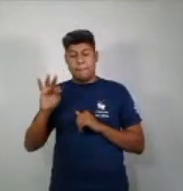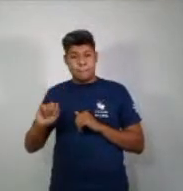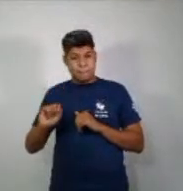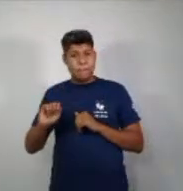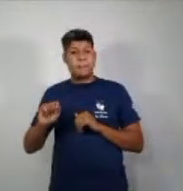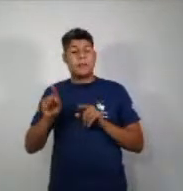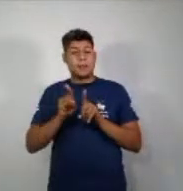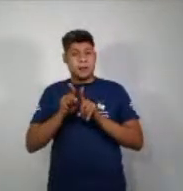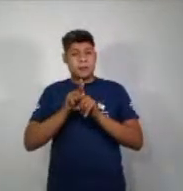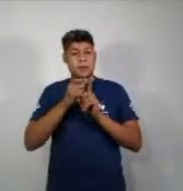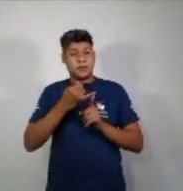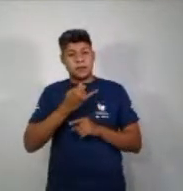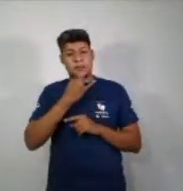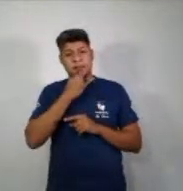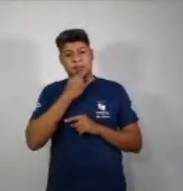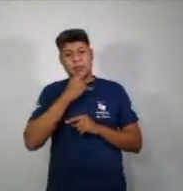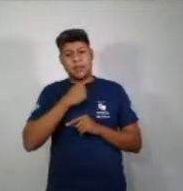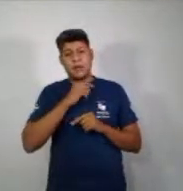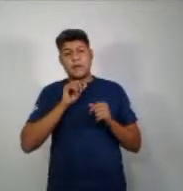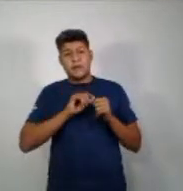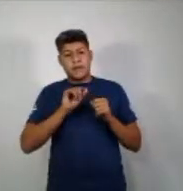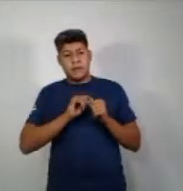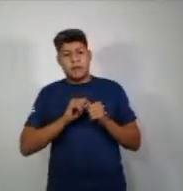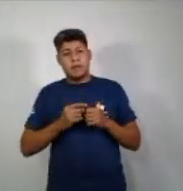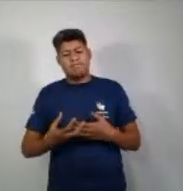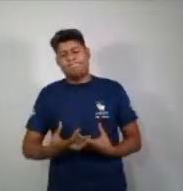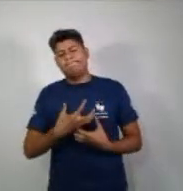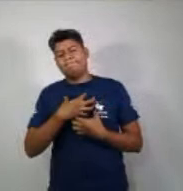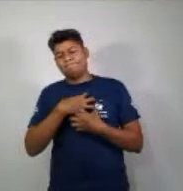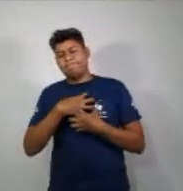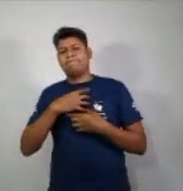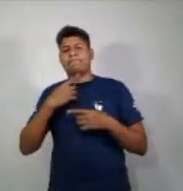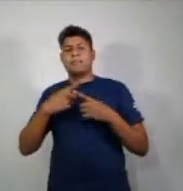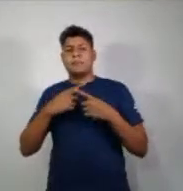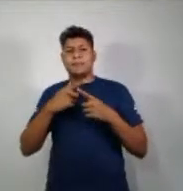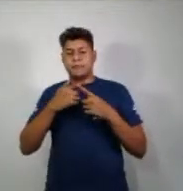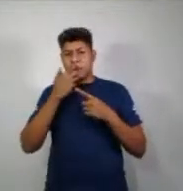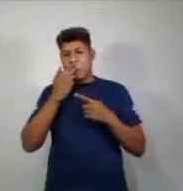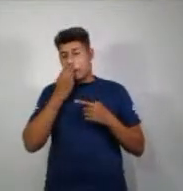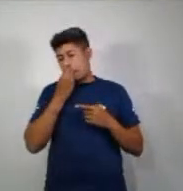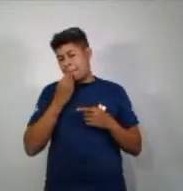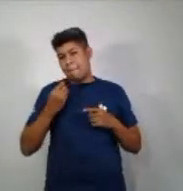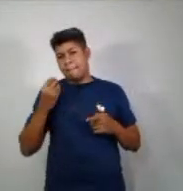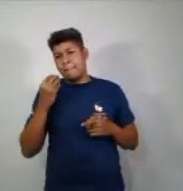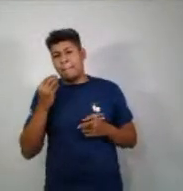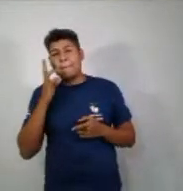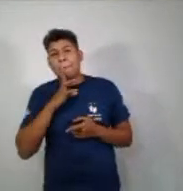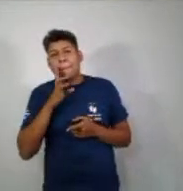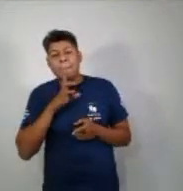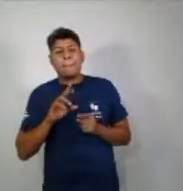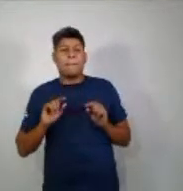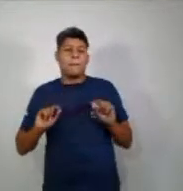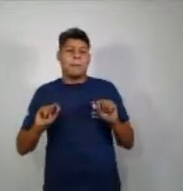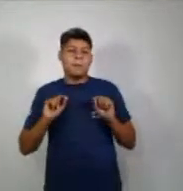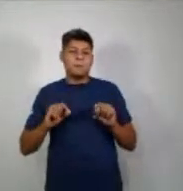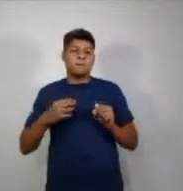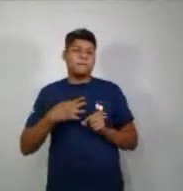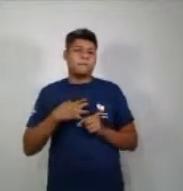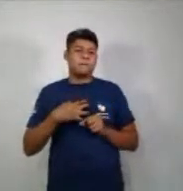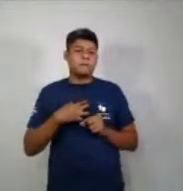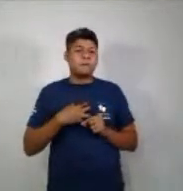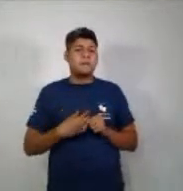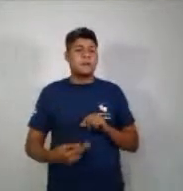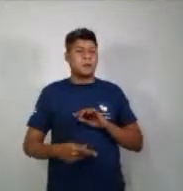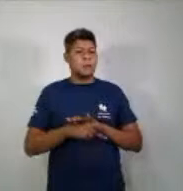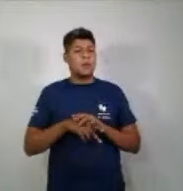muito triste. Eu realmente, fazendo essa parte do livro, eu fiquei muito triste, porque eu fui vendo as cartas, né, a maneira que ele, a